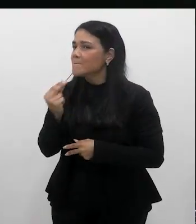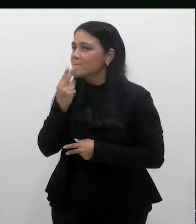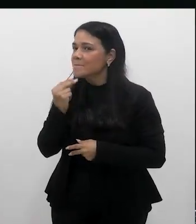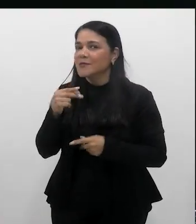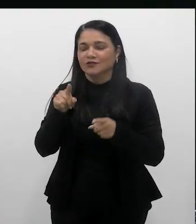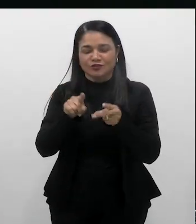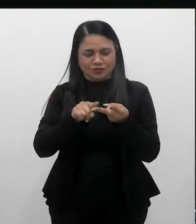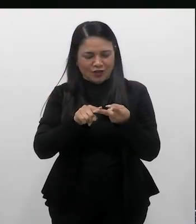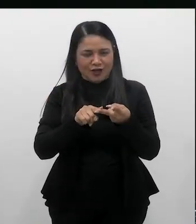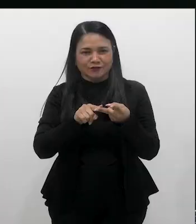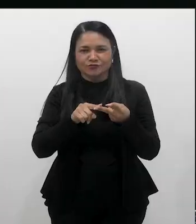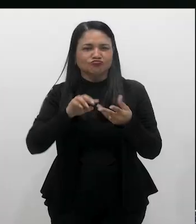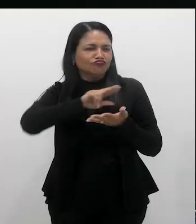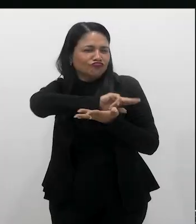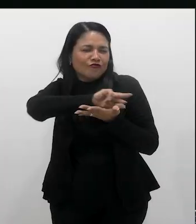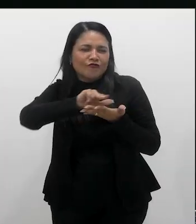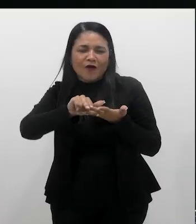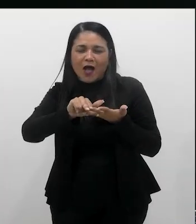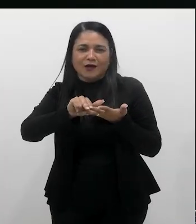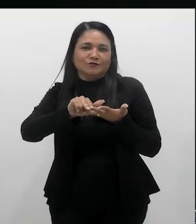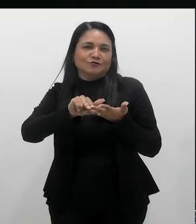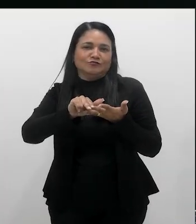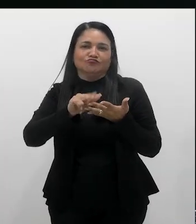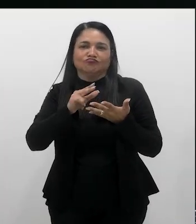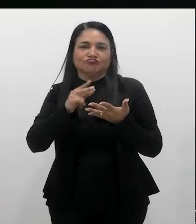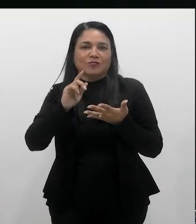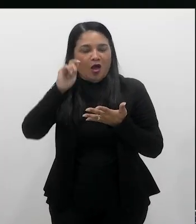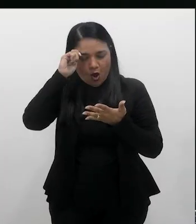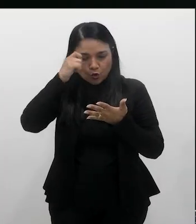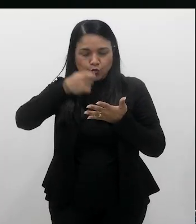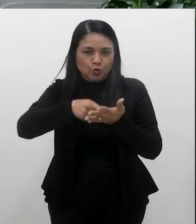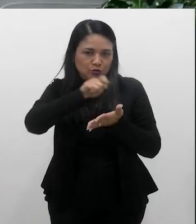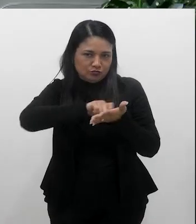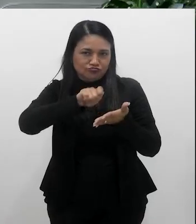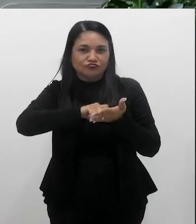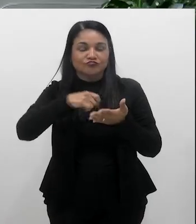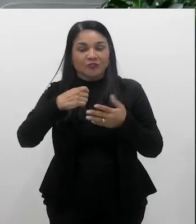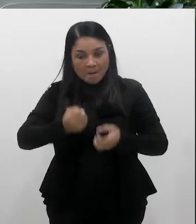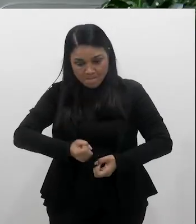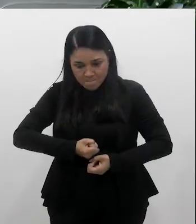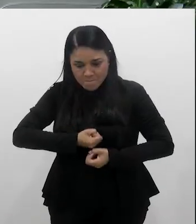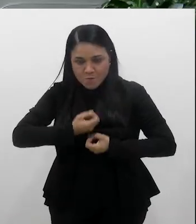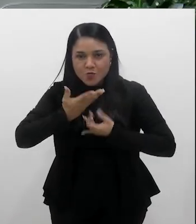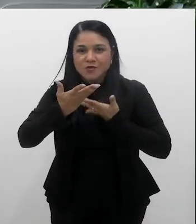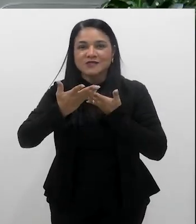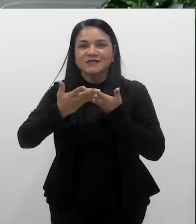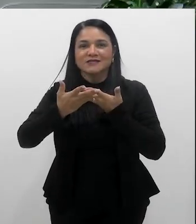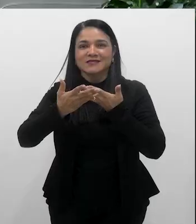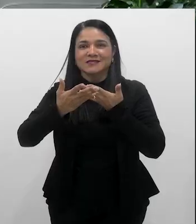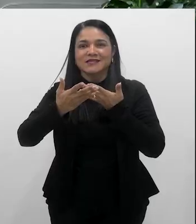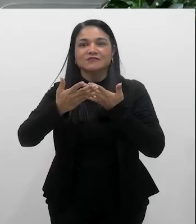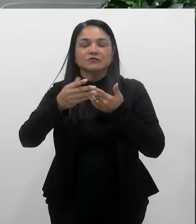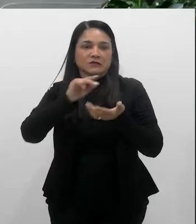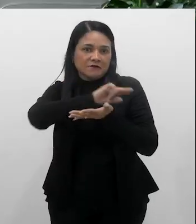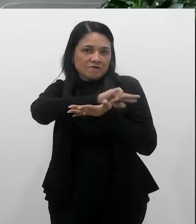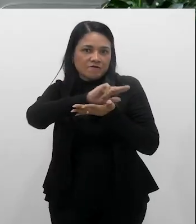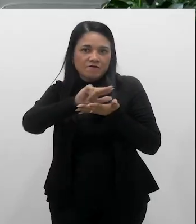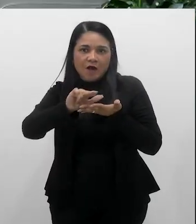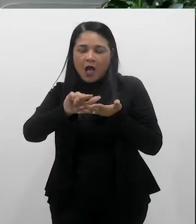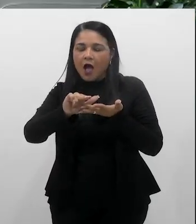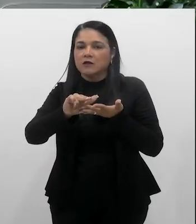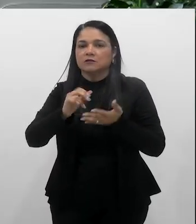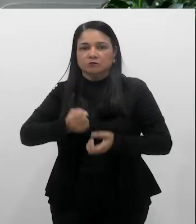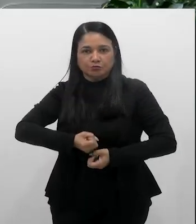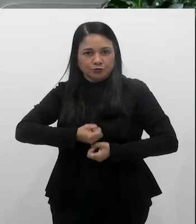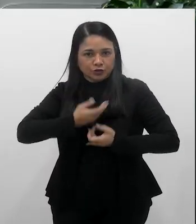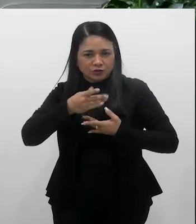Lia, uma diversidade total. Sobretudo poesia, que a poesia te pegou. Você tem uma antologia de poesias, não é?